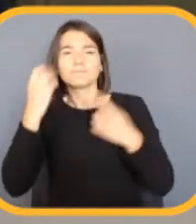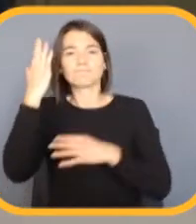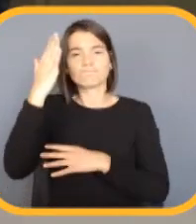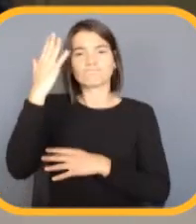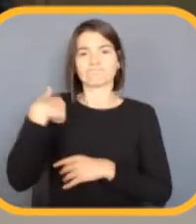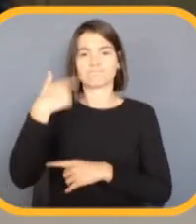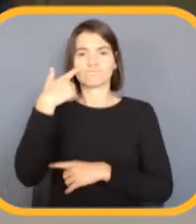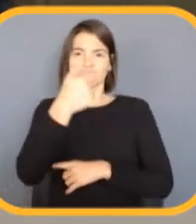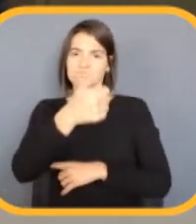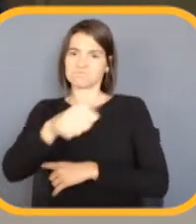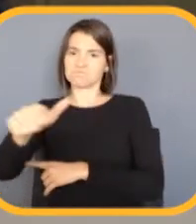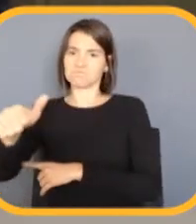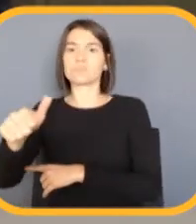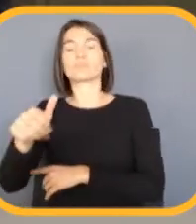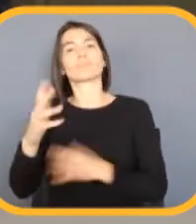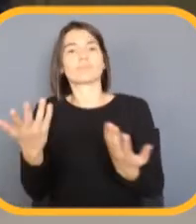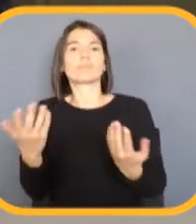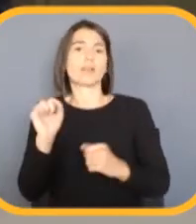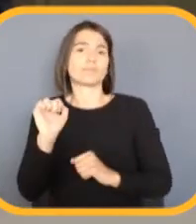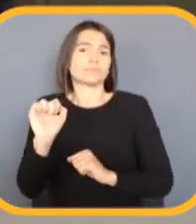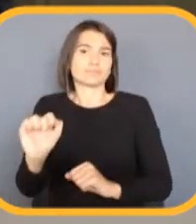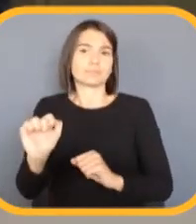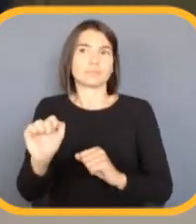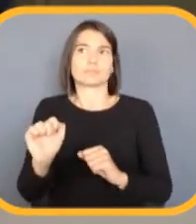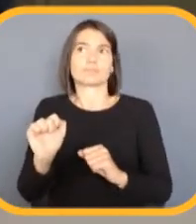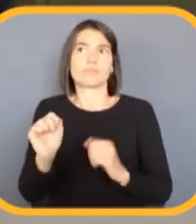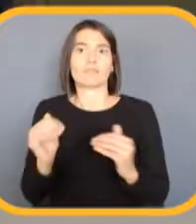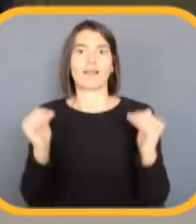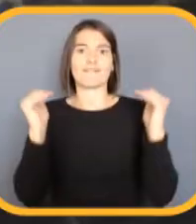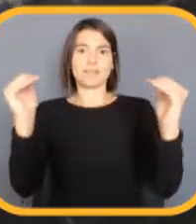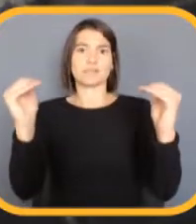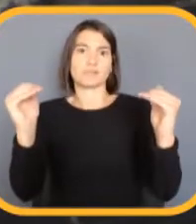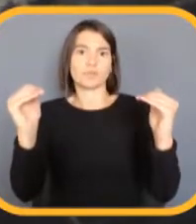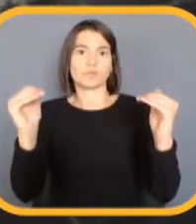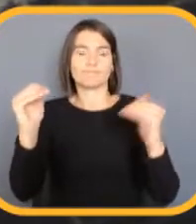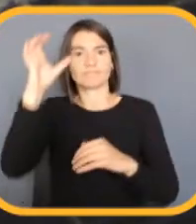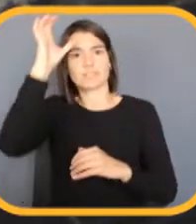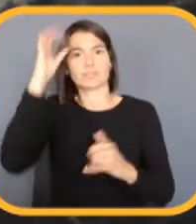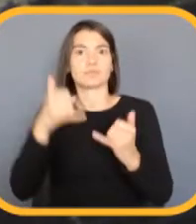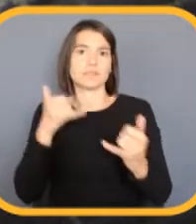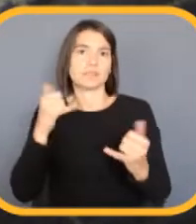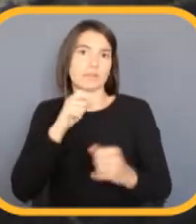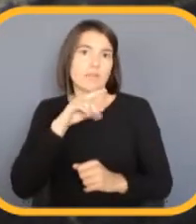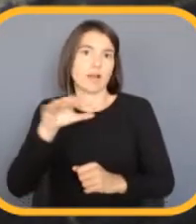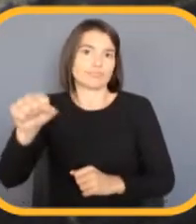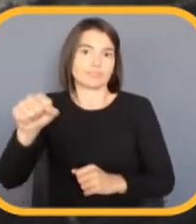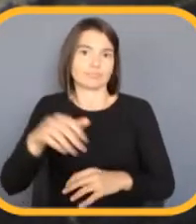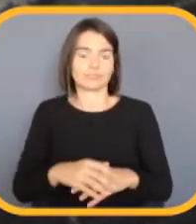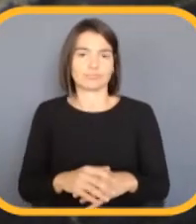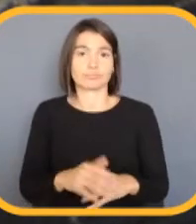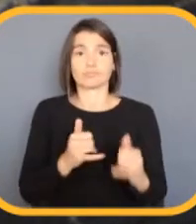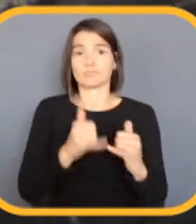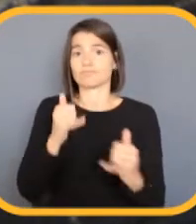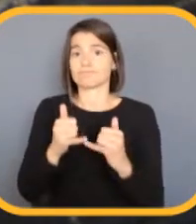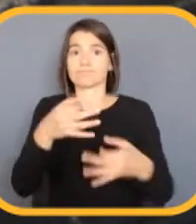crítico, essas seriam, digamos, as de maior avanço de inteligência artificial, não é? Que podemos chegar. A